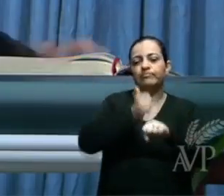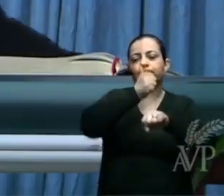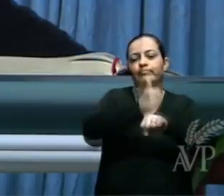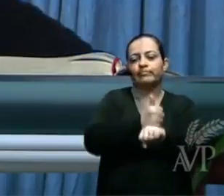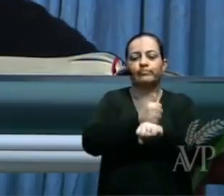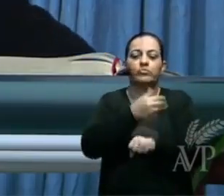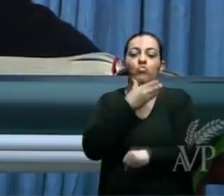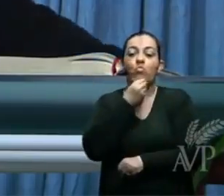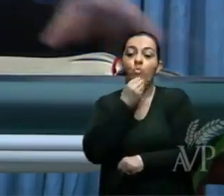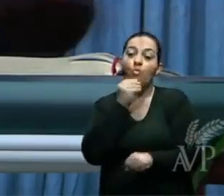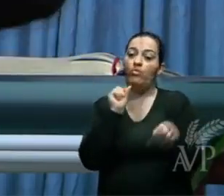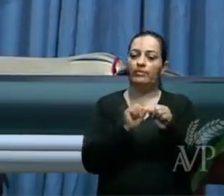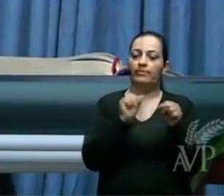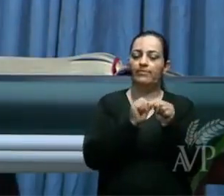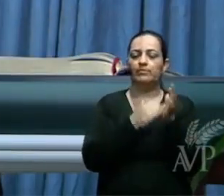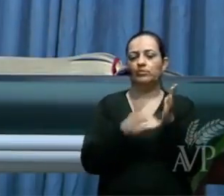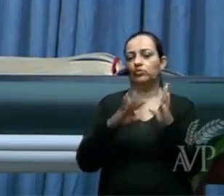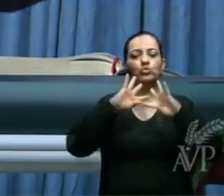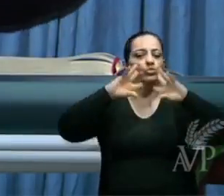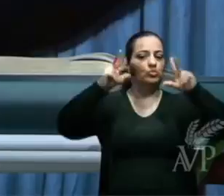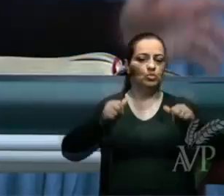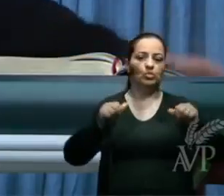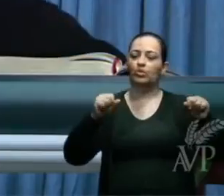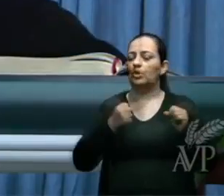homem como que o homem é